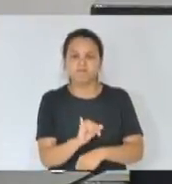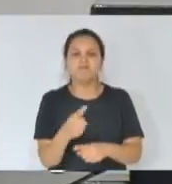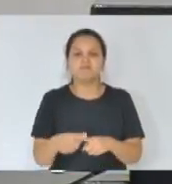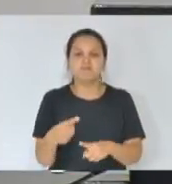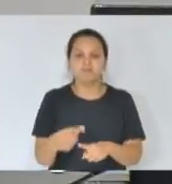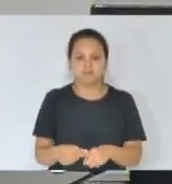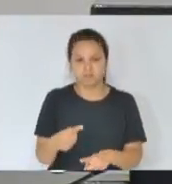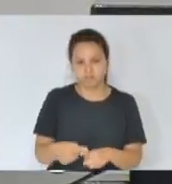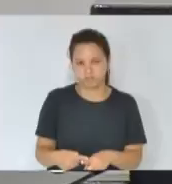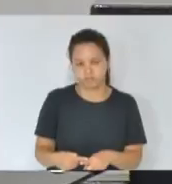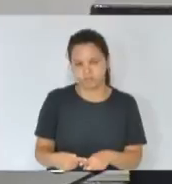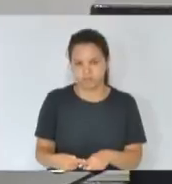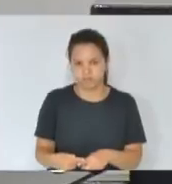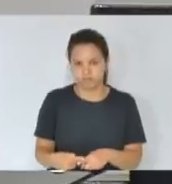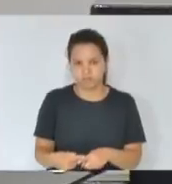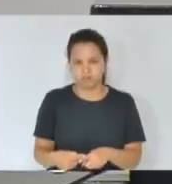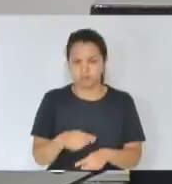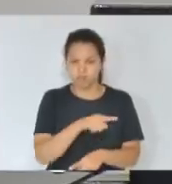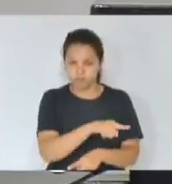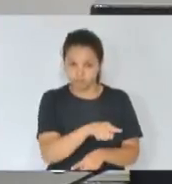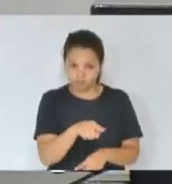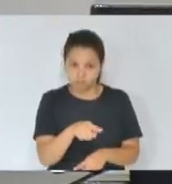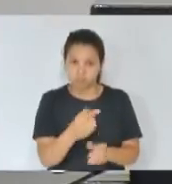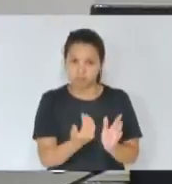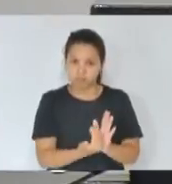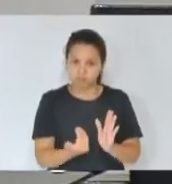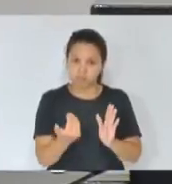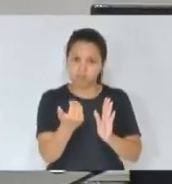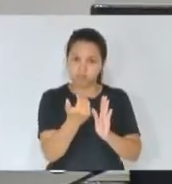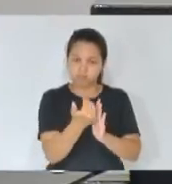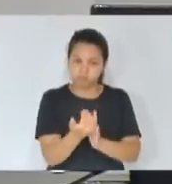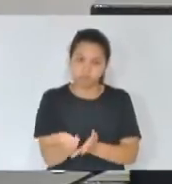A maior arrecadação tributária de Santa Catarina,